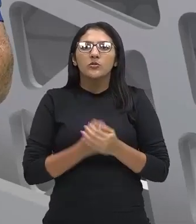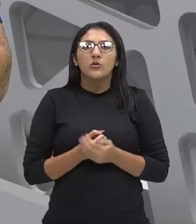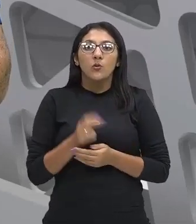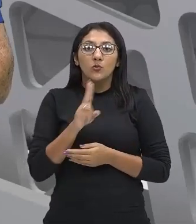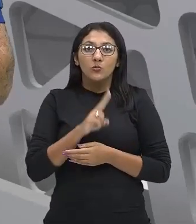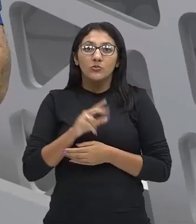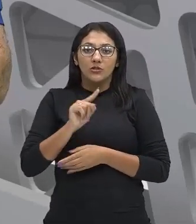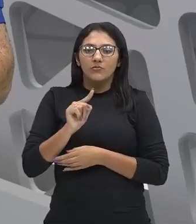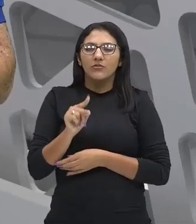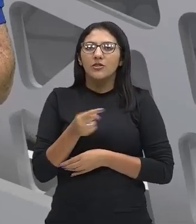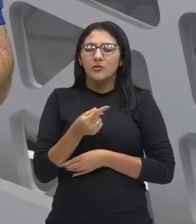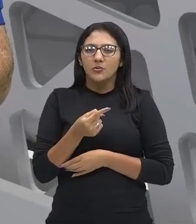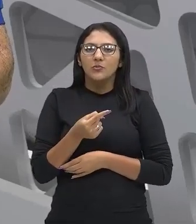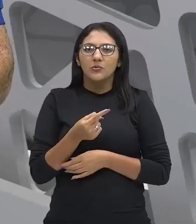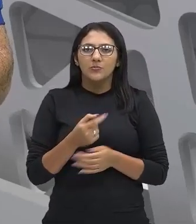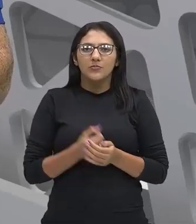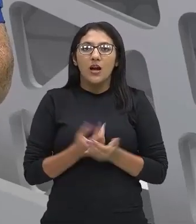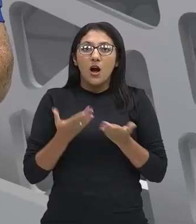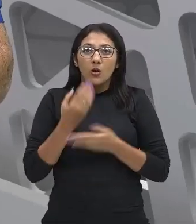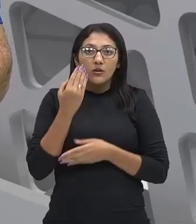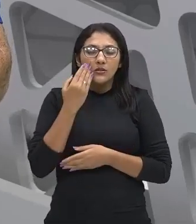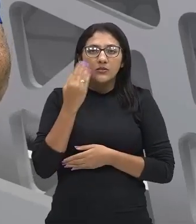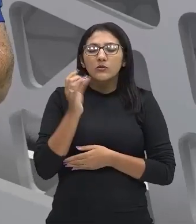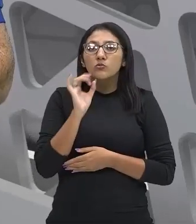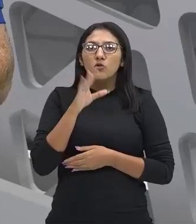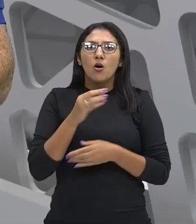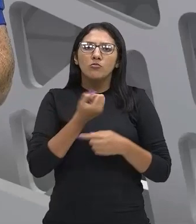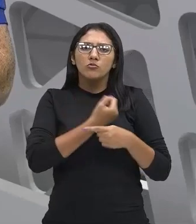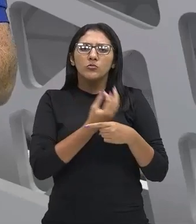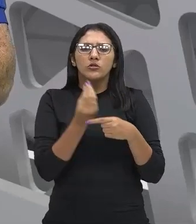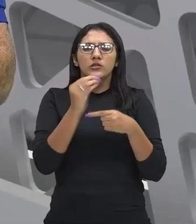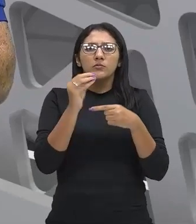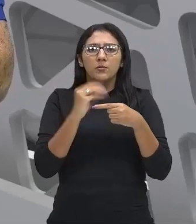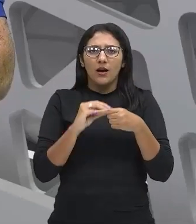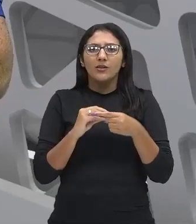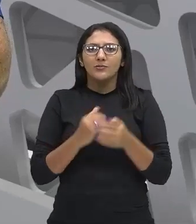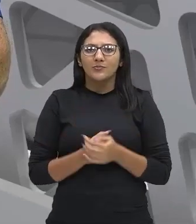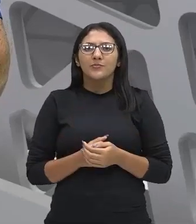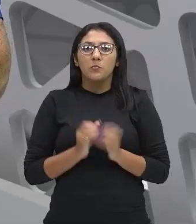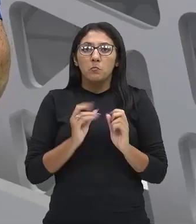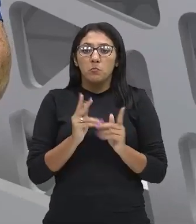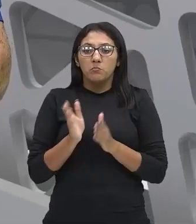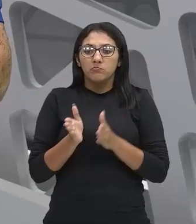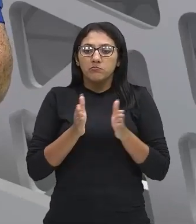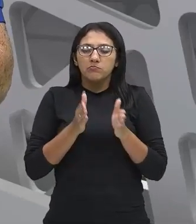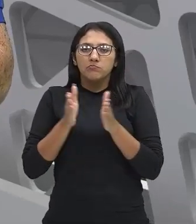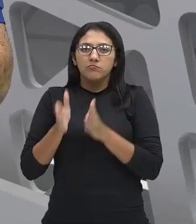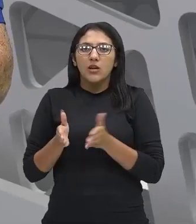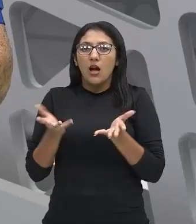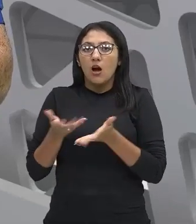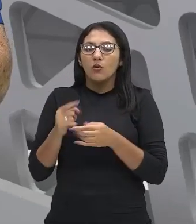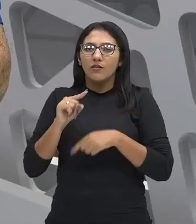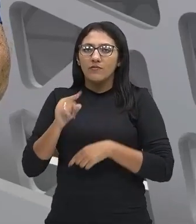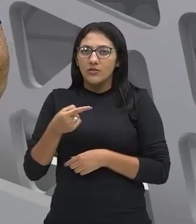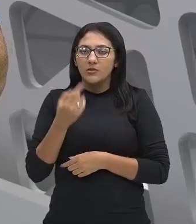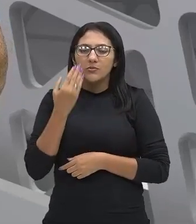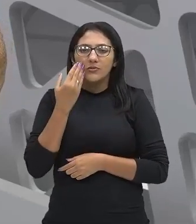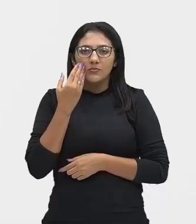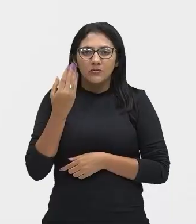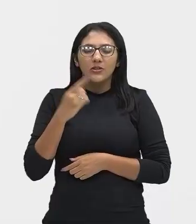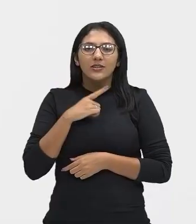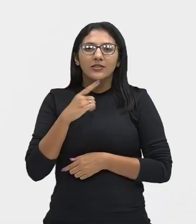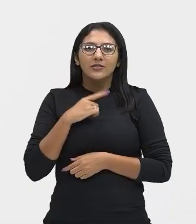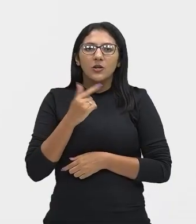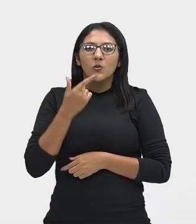forma decimal. A gente viu até agora na forma racional, na forma de fração, e agora a gente vai ver na forma decimal. Acompanha comigo porque tem aqui